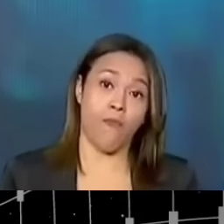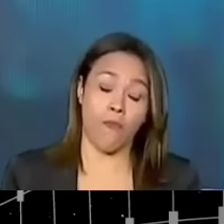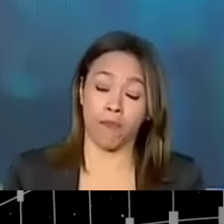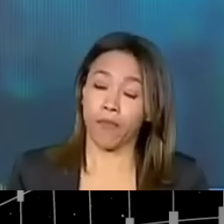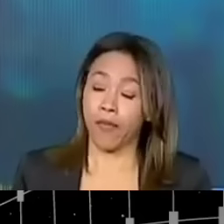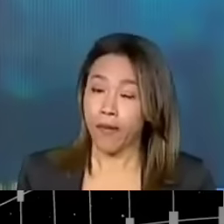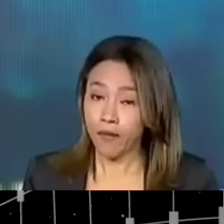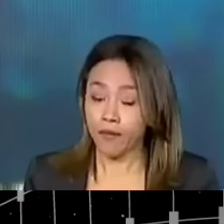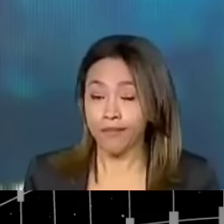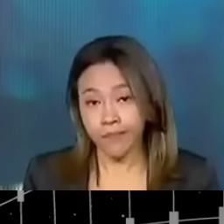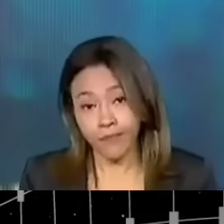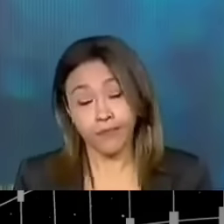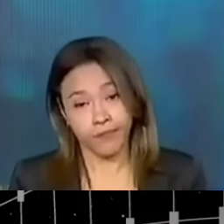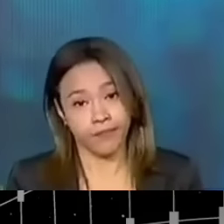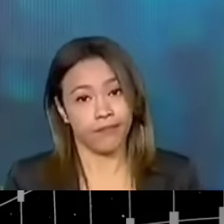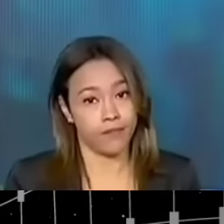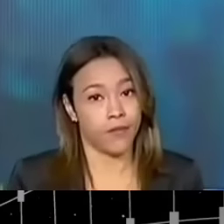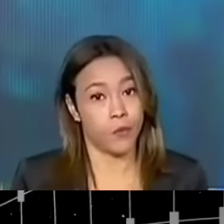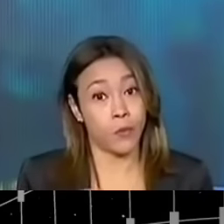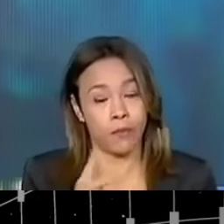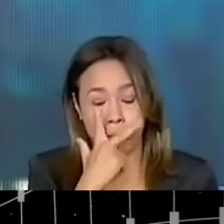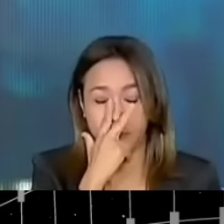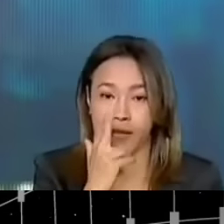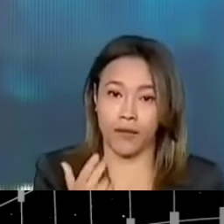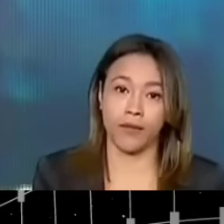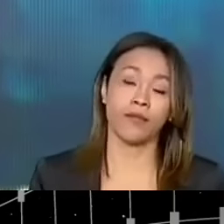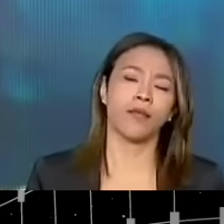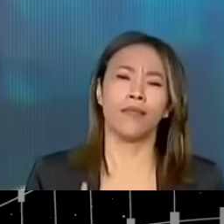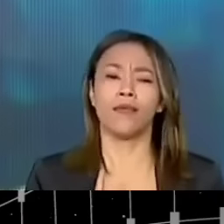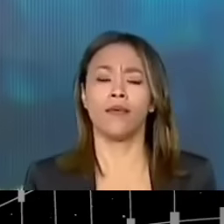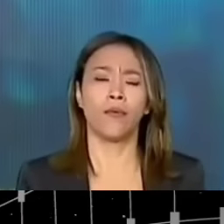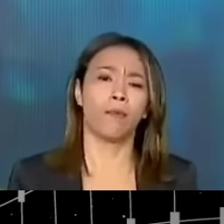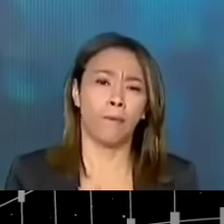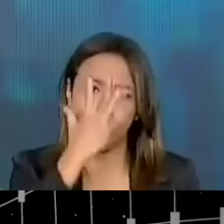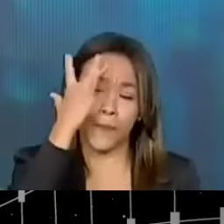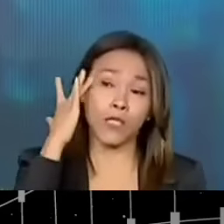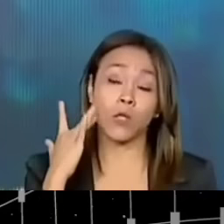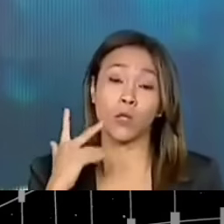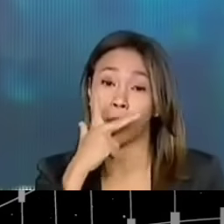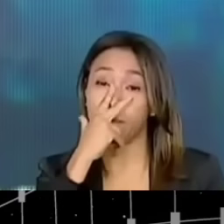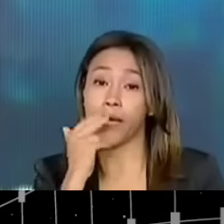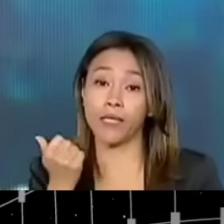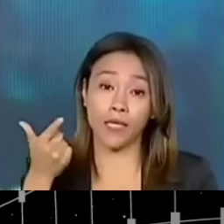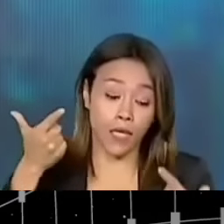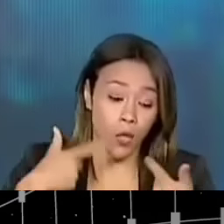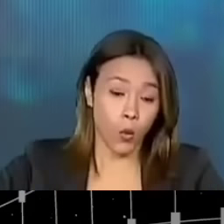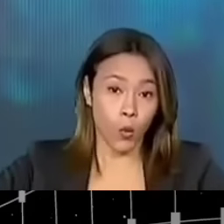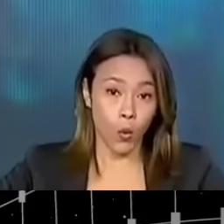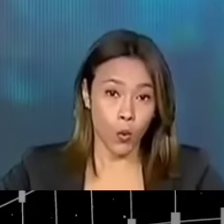Na verdade, o que me parece é que, indevidamente, há pessoas que querem uma espécie de imunidade de